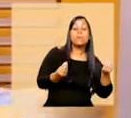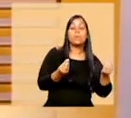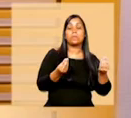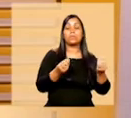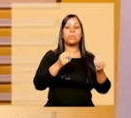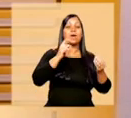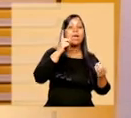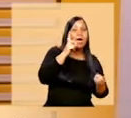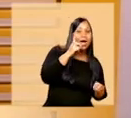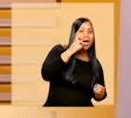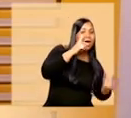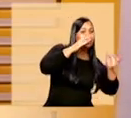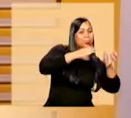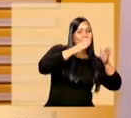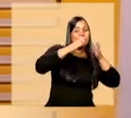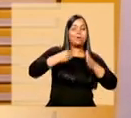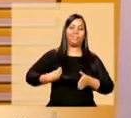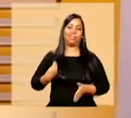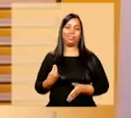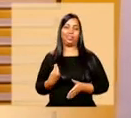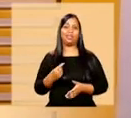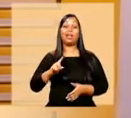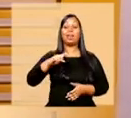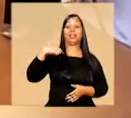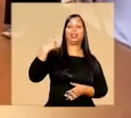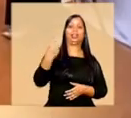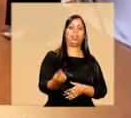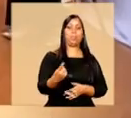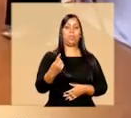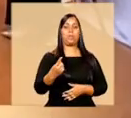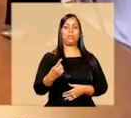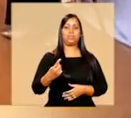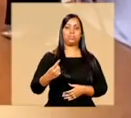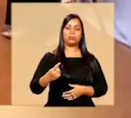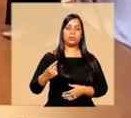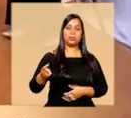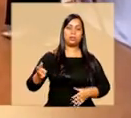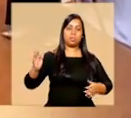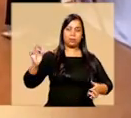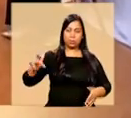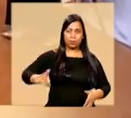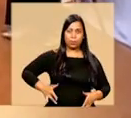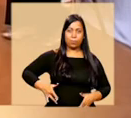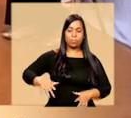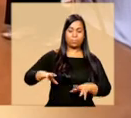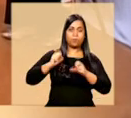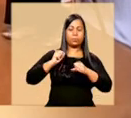foi esse cada dia de vida, essa recuperação sua?